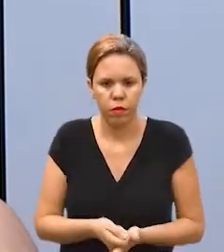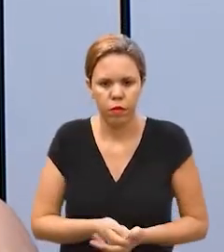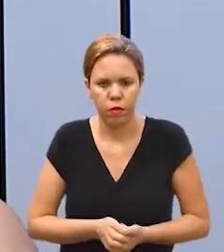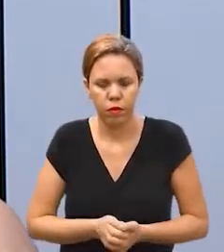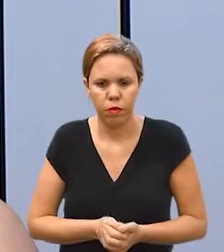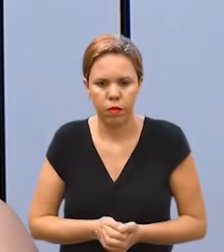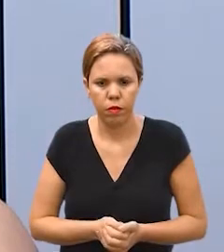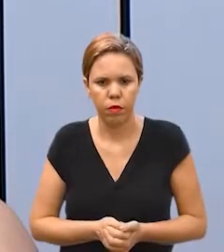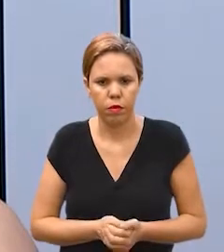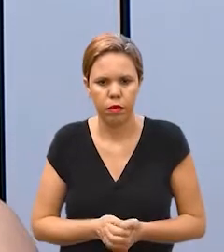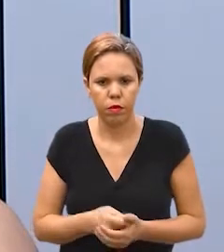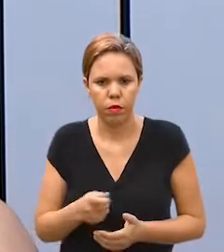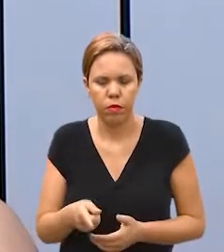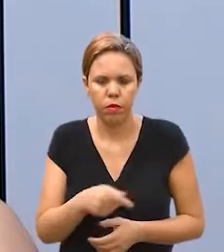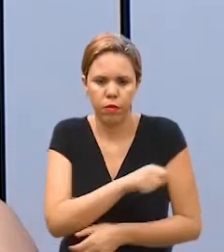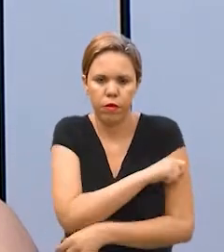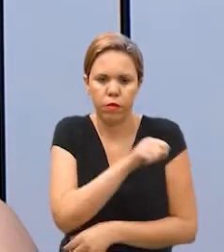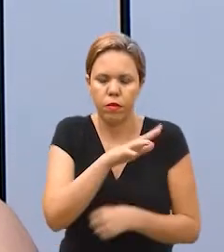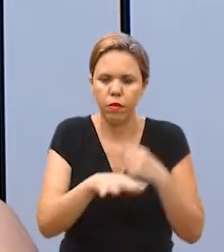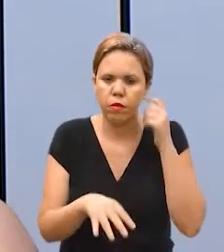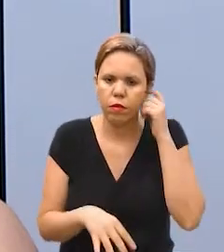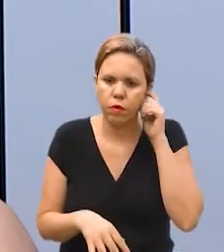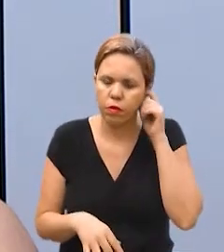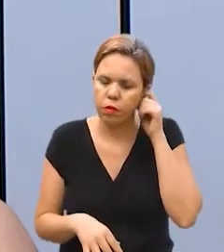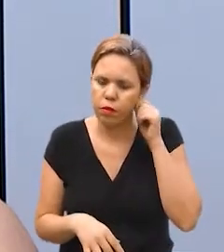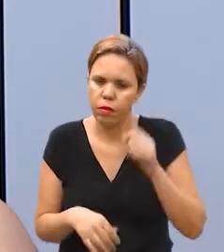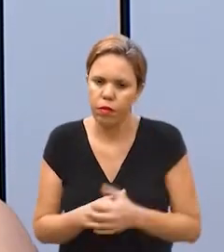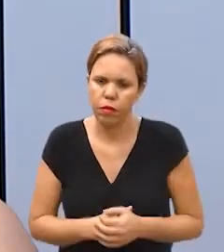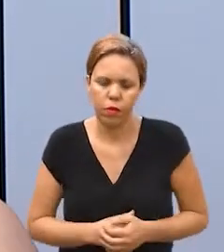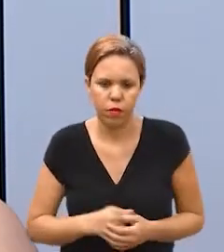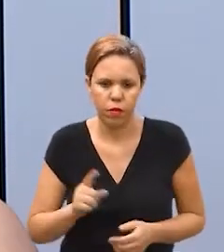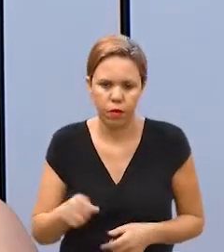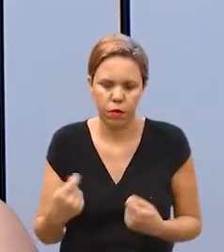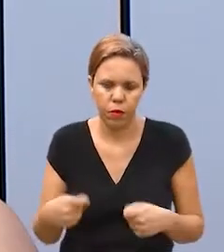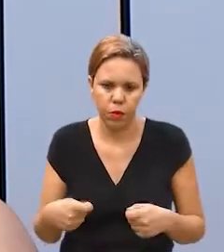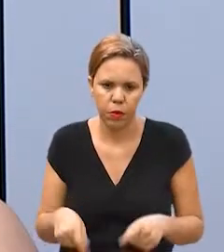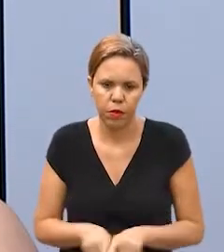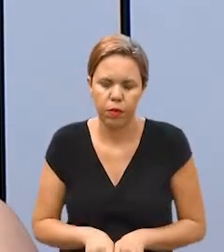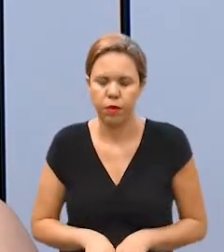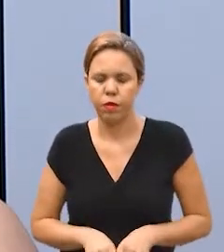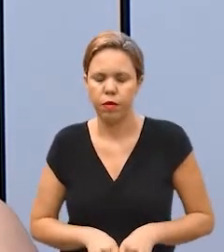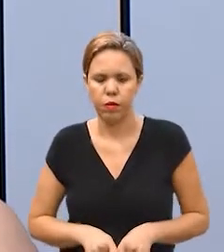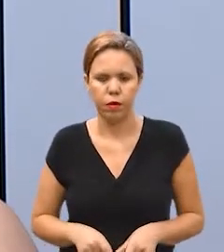a permanência desses estudantes? Para isso é necessário